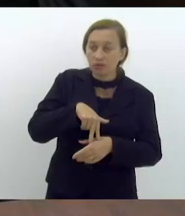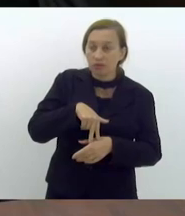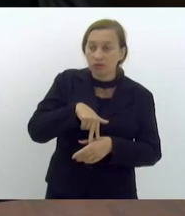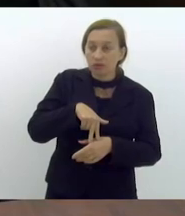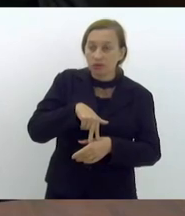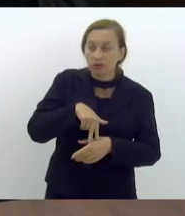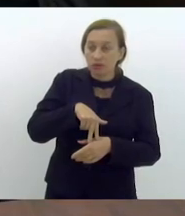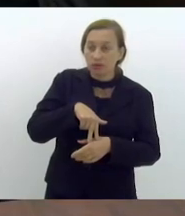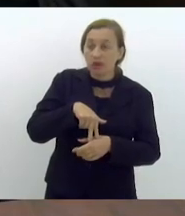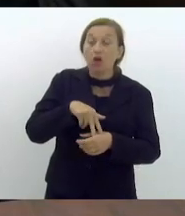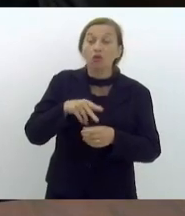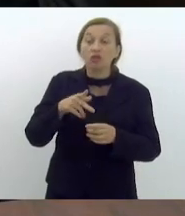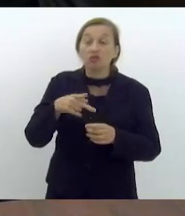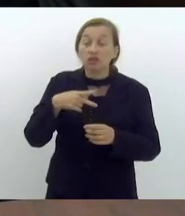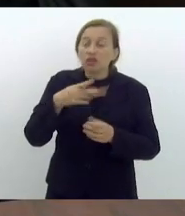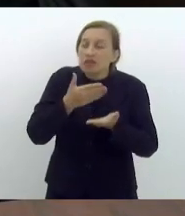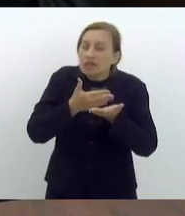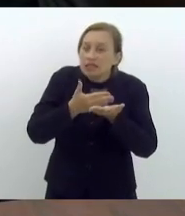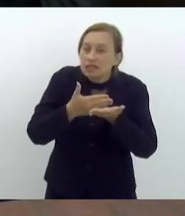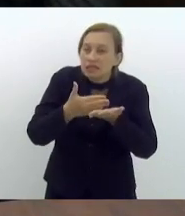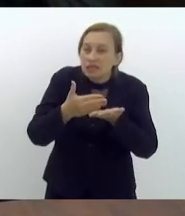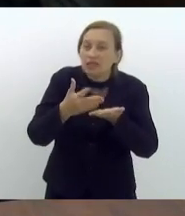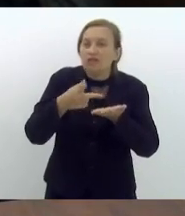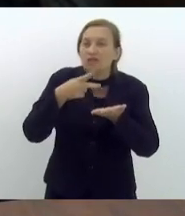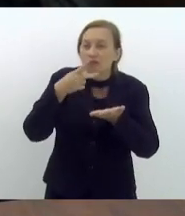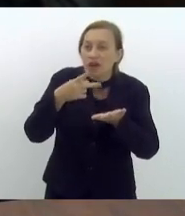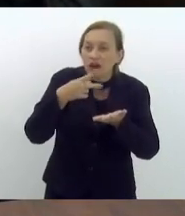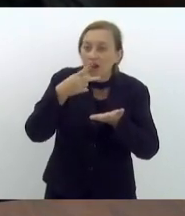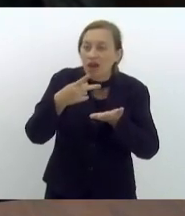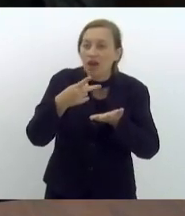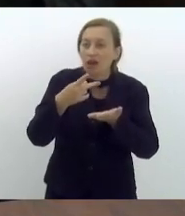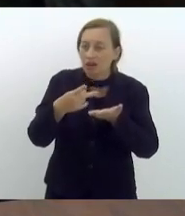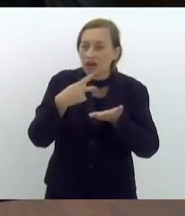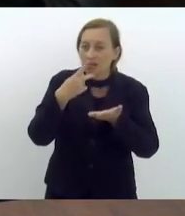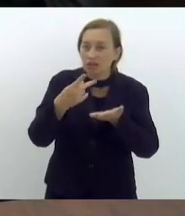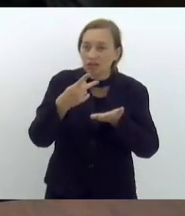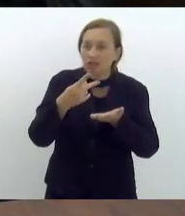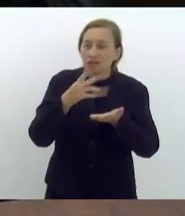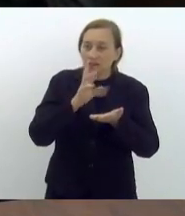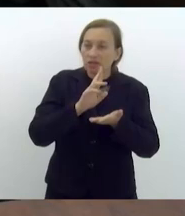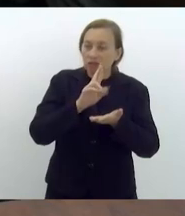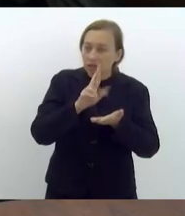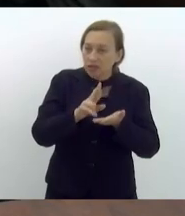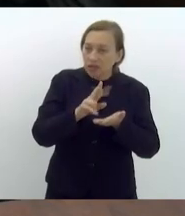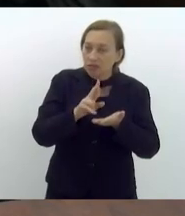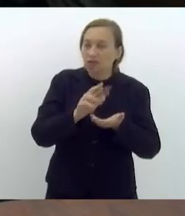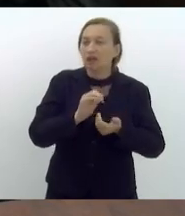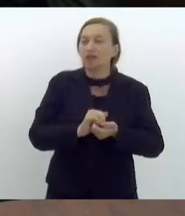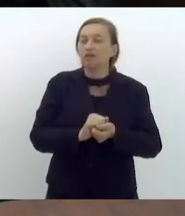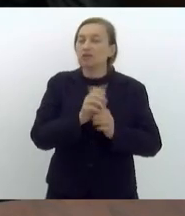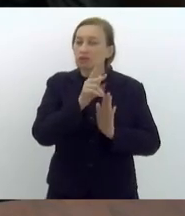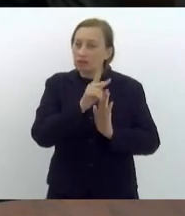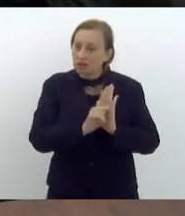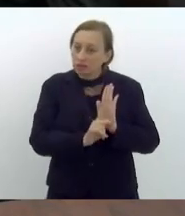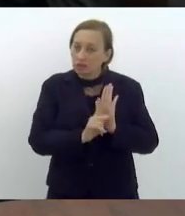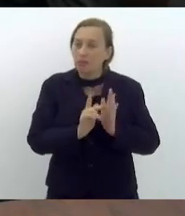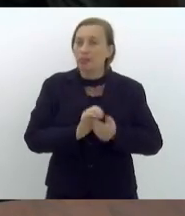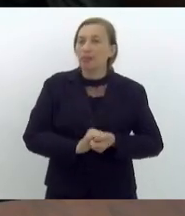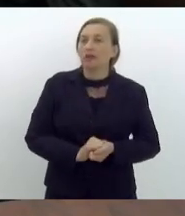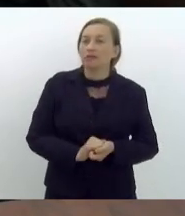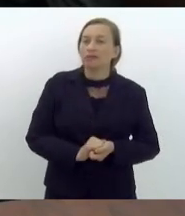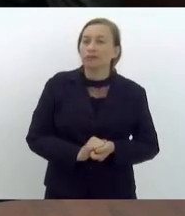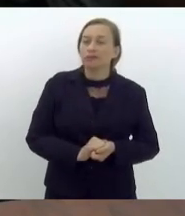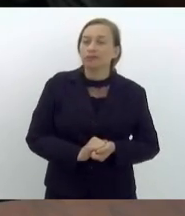Quando a senhora começa a cantar o resultado no caso específico a senhora tá presidência é presidindo